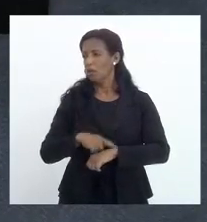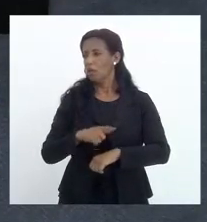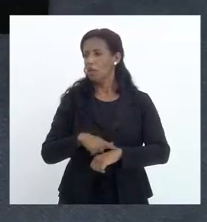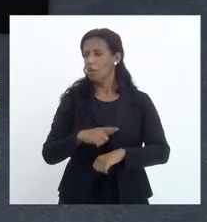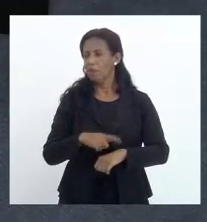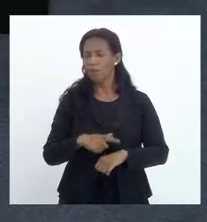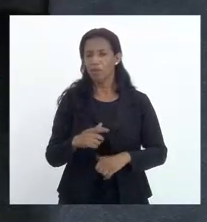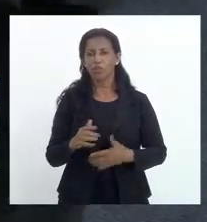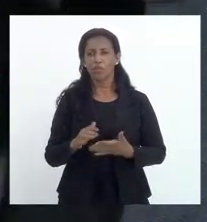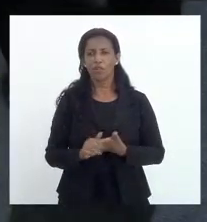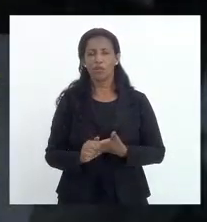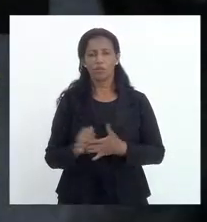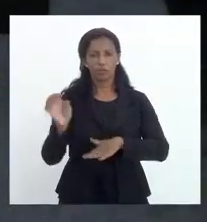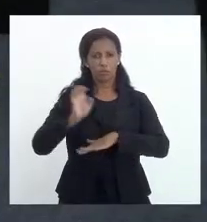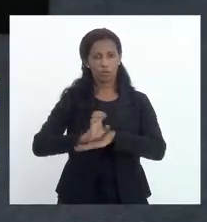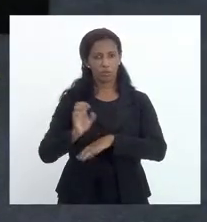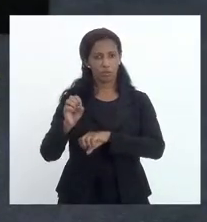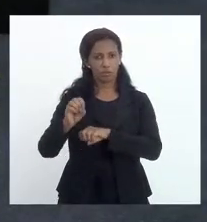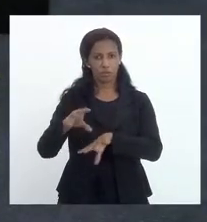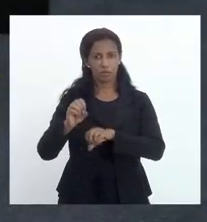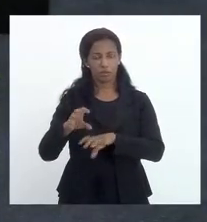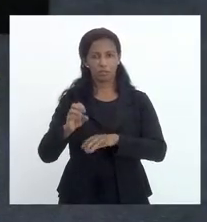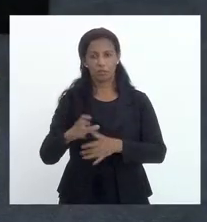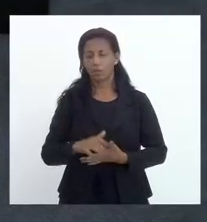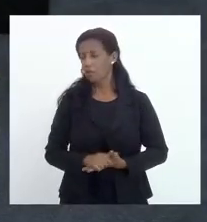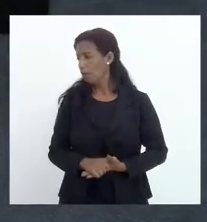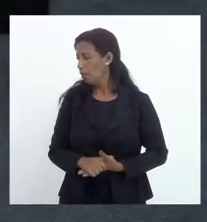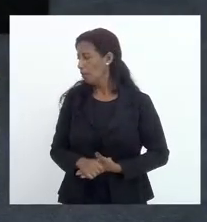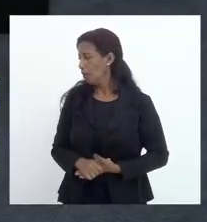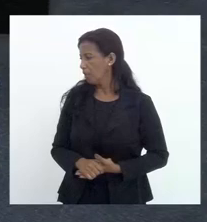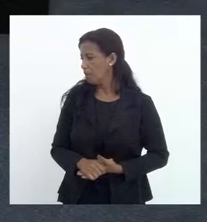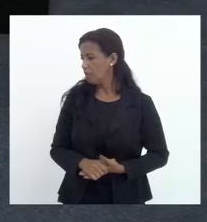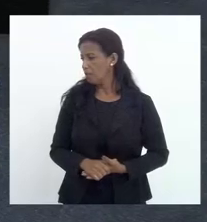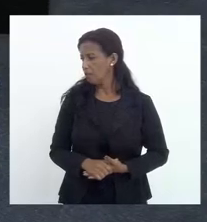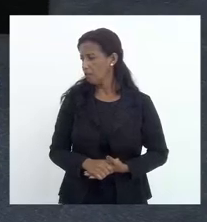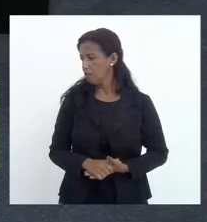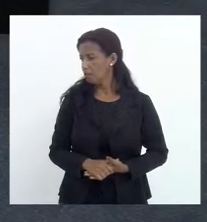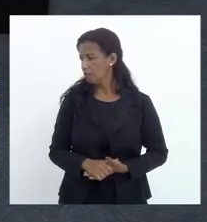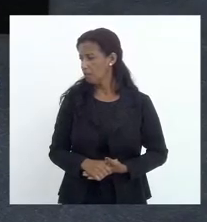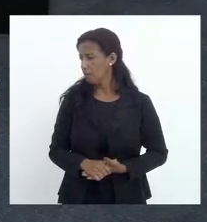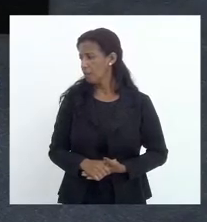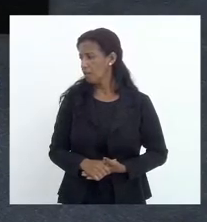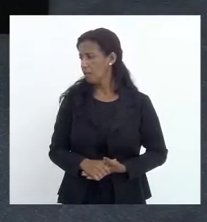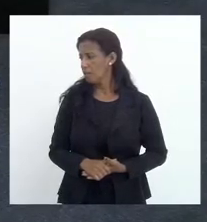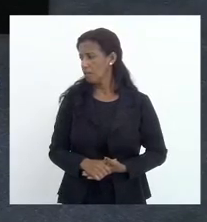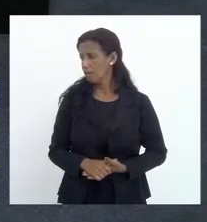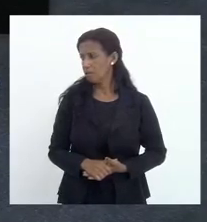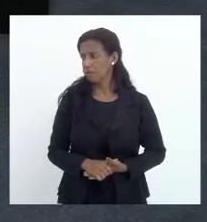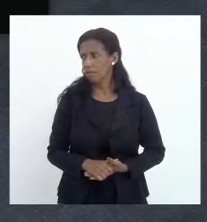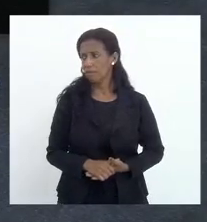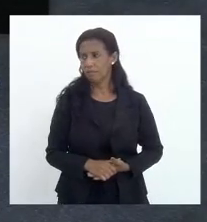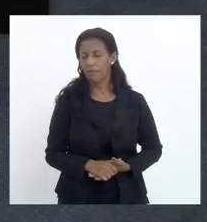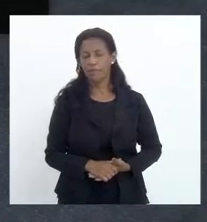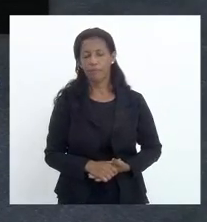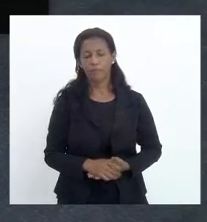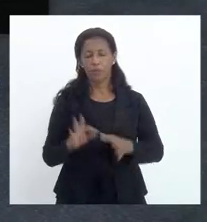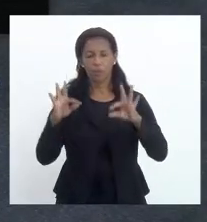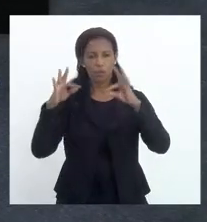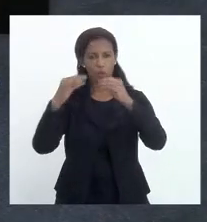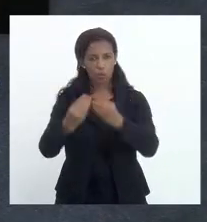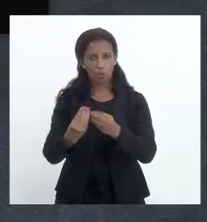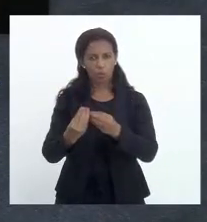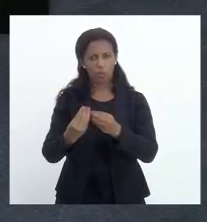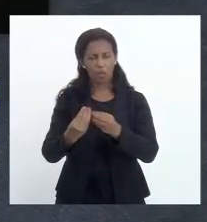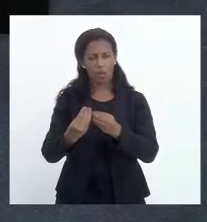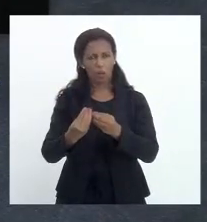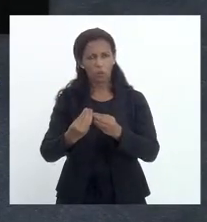dos Profissionais de Educação do Estado do Rio de Janeiro. Em primeiro lugar, gostaria de manifestar o nosso total